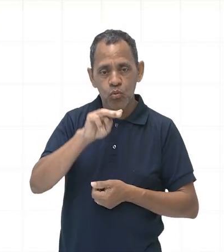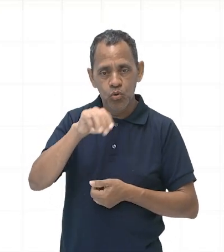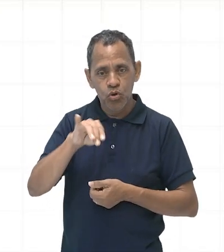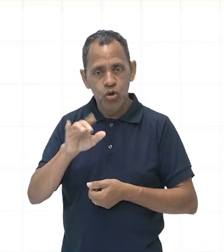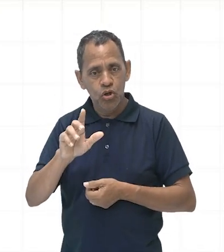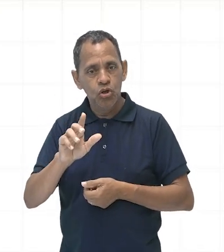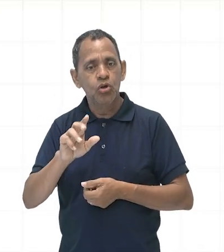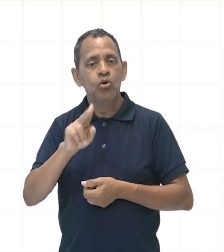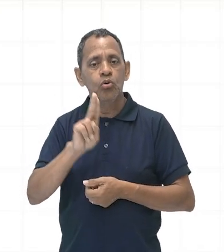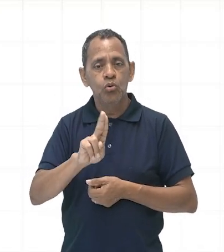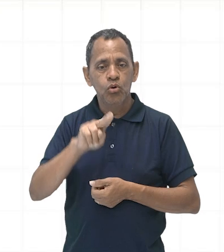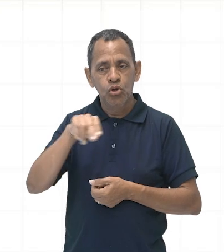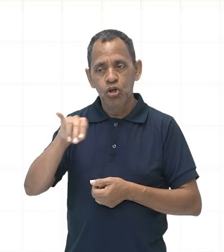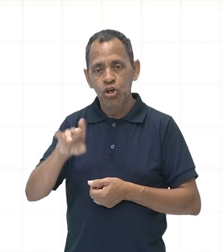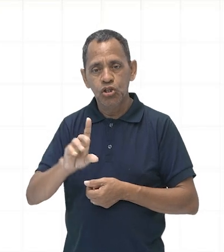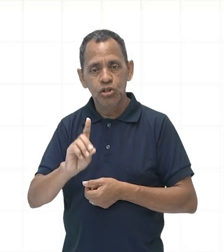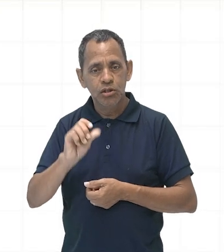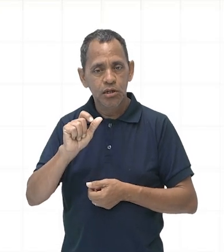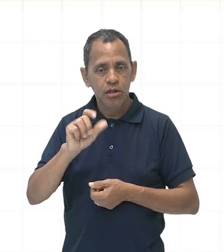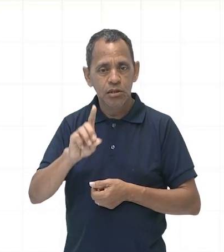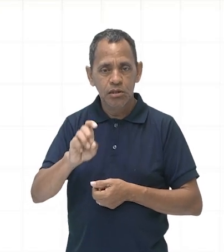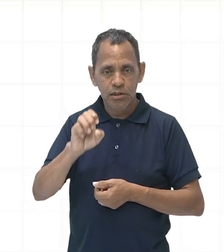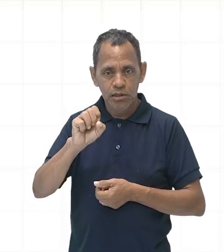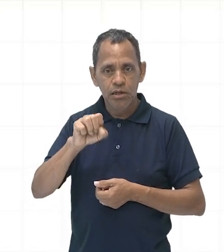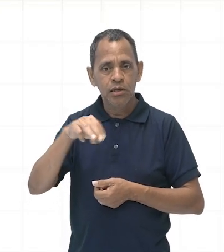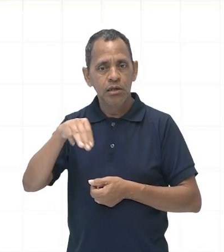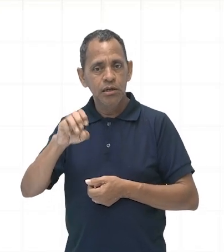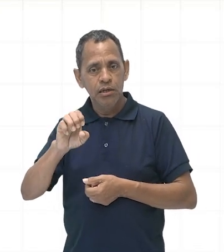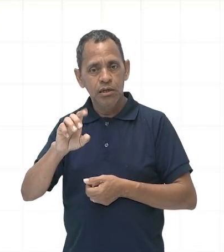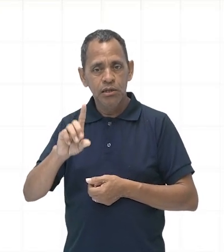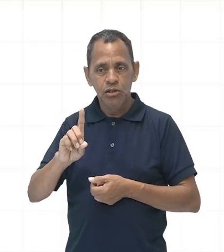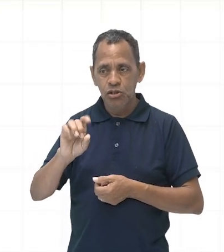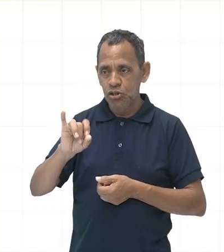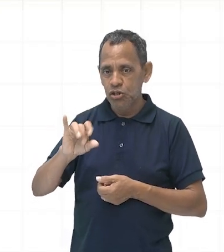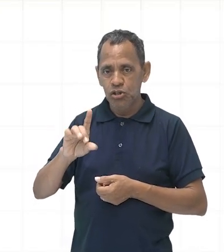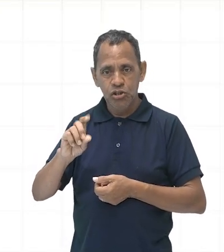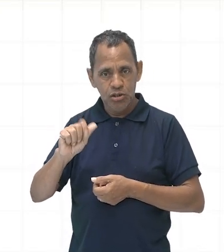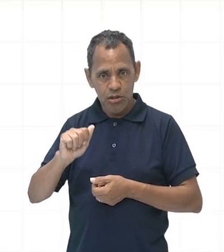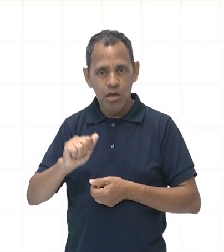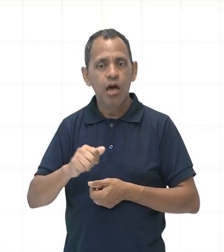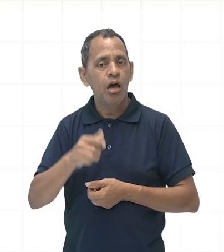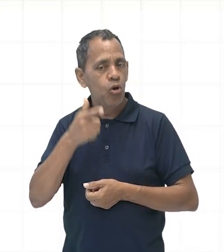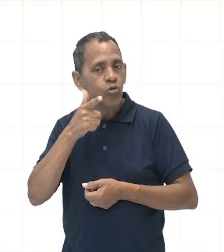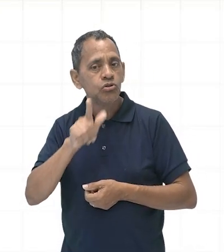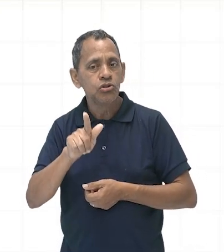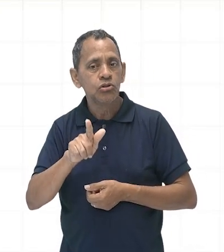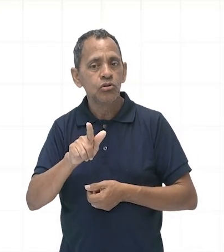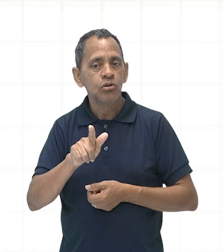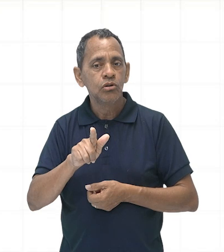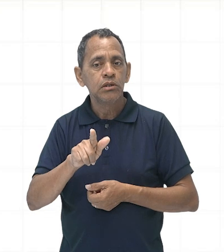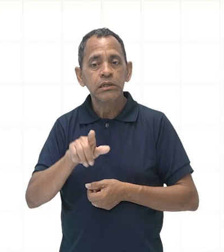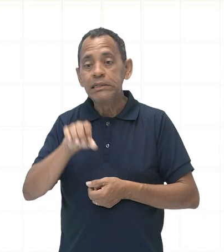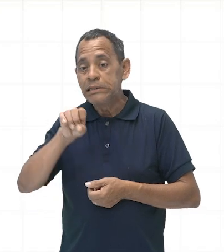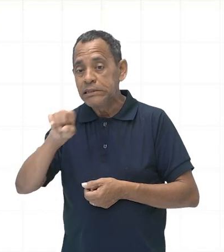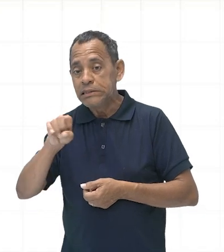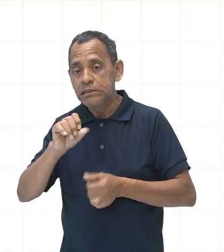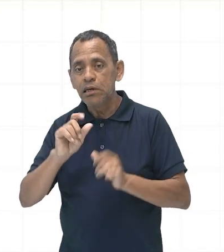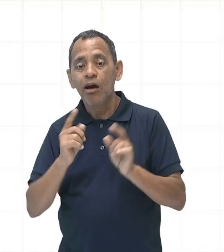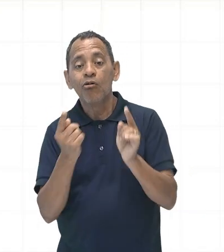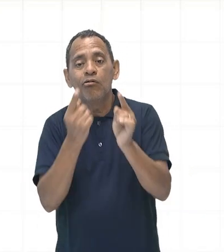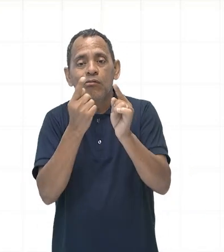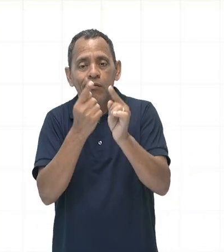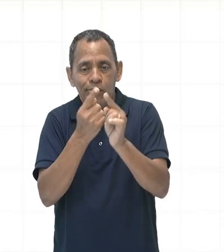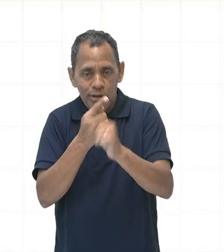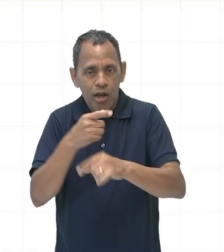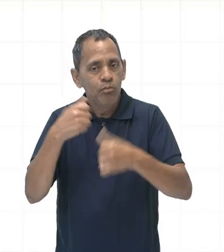iguais, os valores estão com a mesma unidade de medida. Se tivessem unidade diferente, eu teria que transformar aí um ou outro para